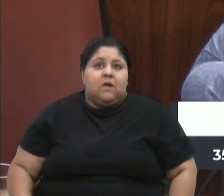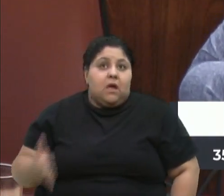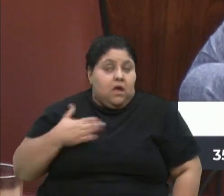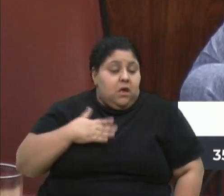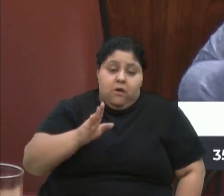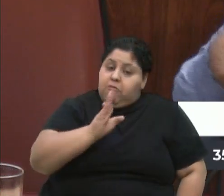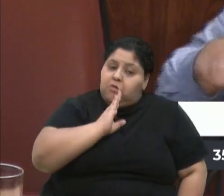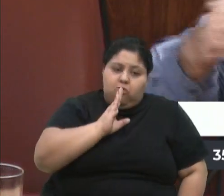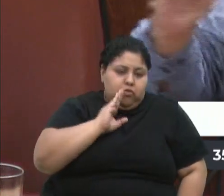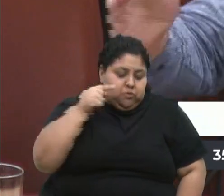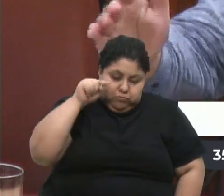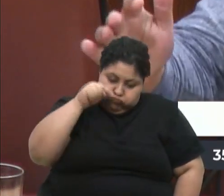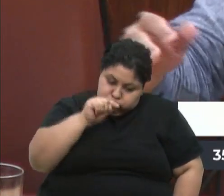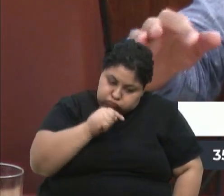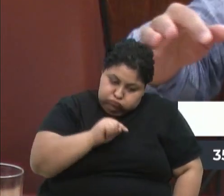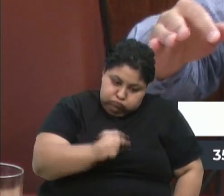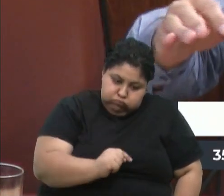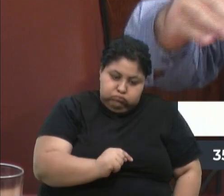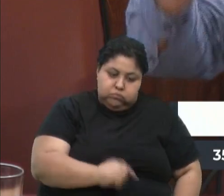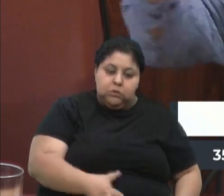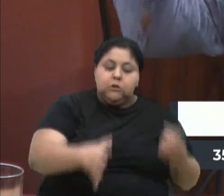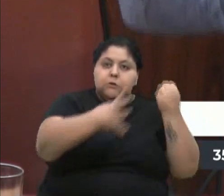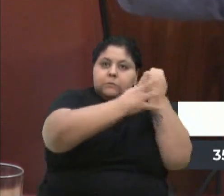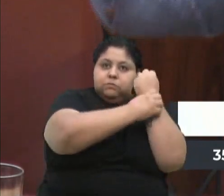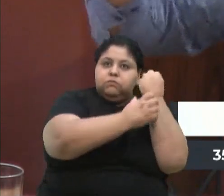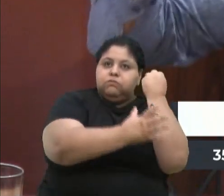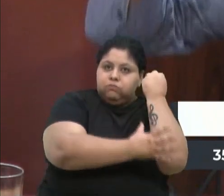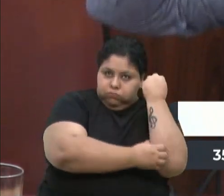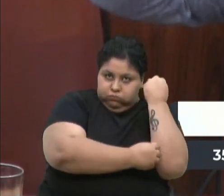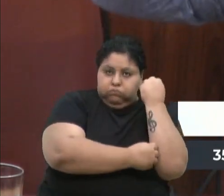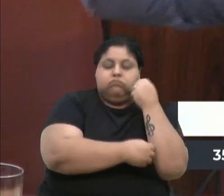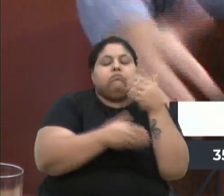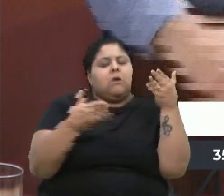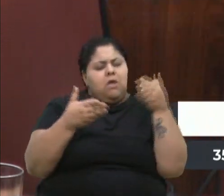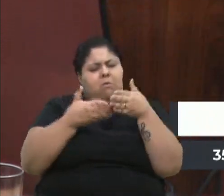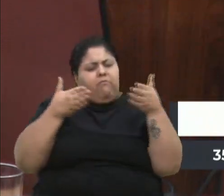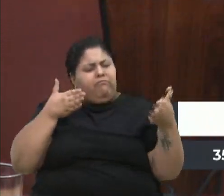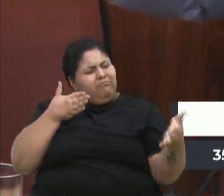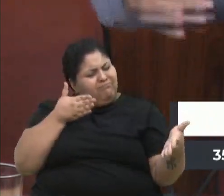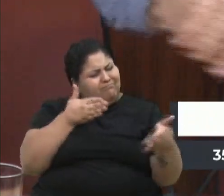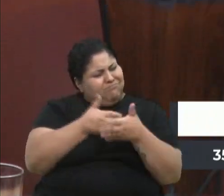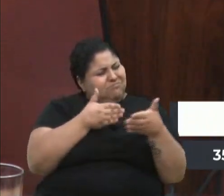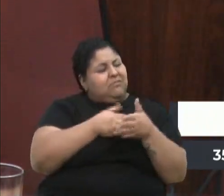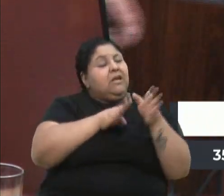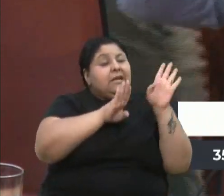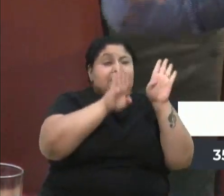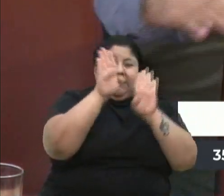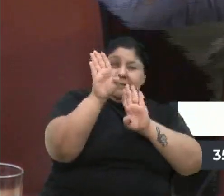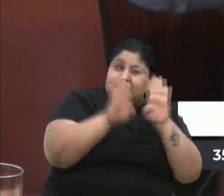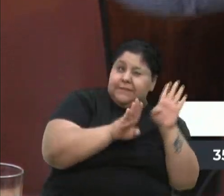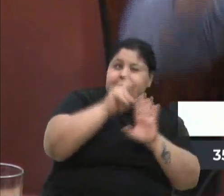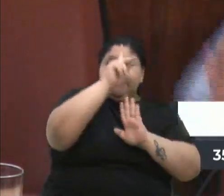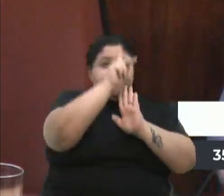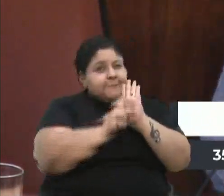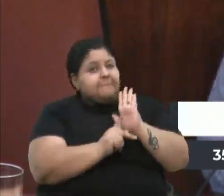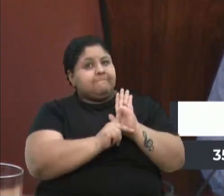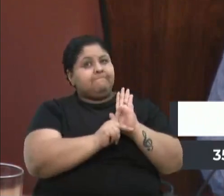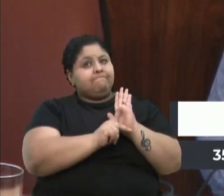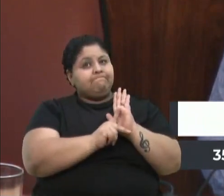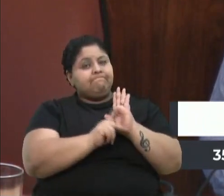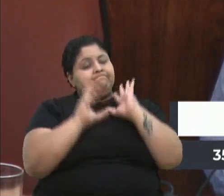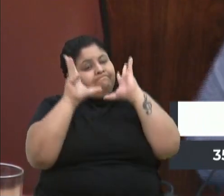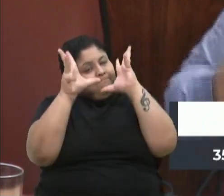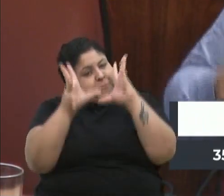não me aprofundei sobre a questão burocrática. E eu acho que esbarra provavelmente na licitação, no projeto, em todos